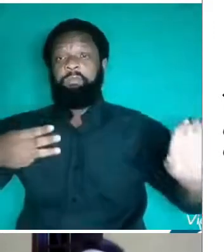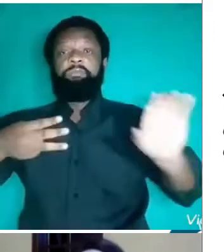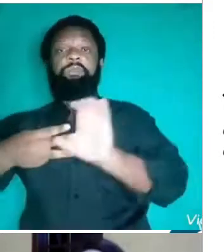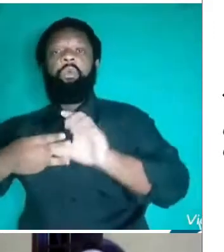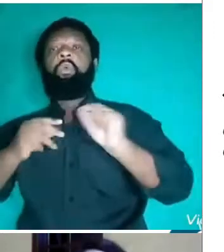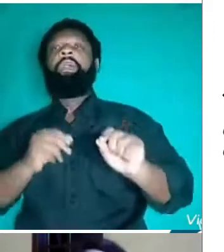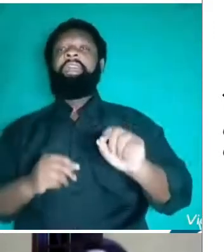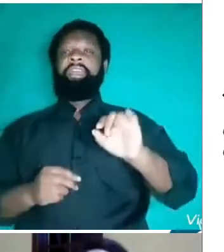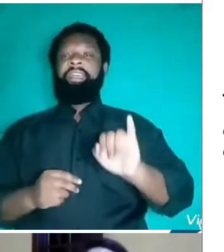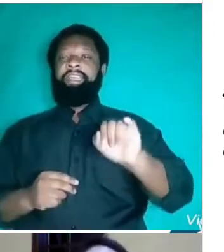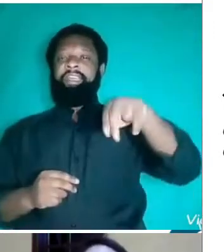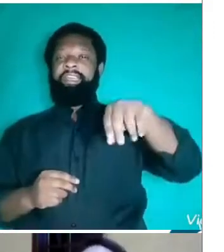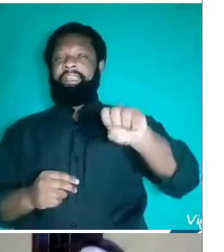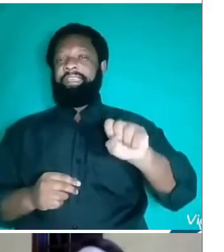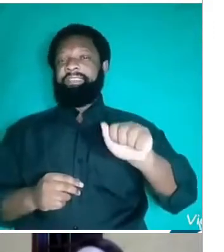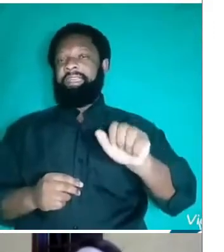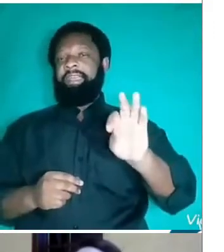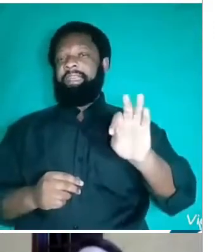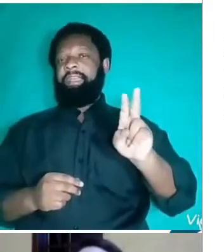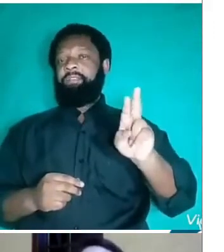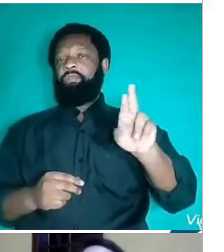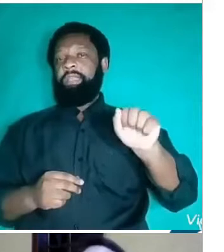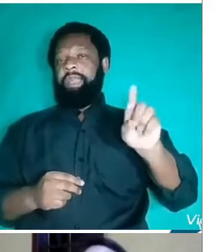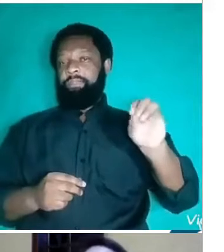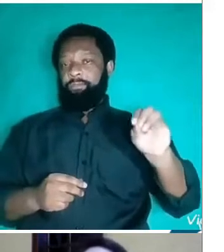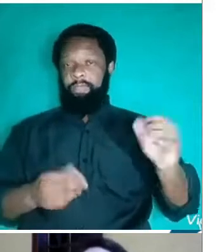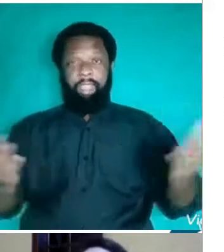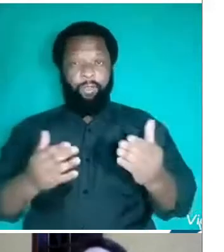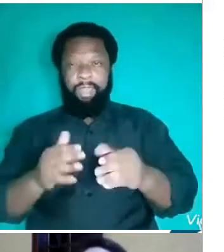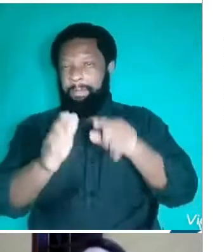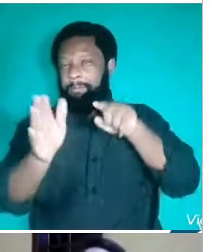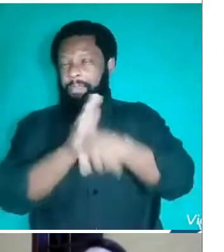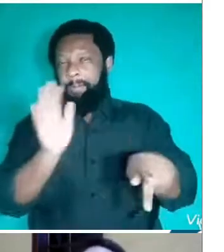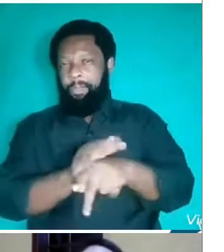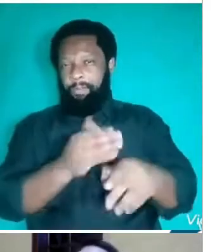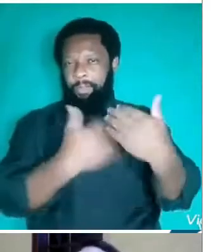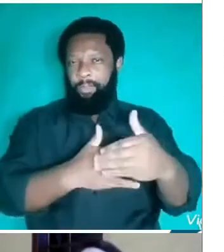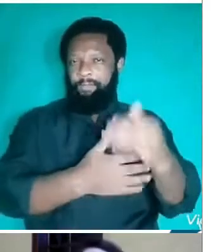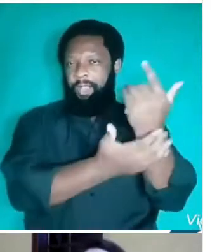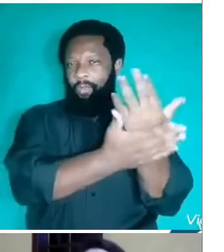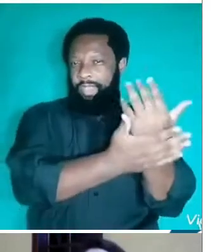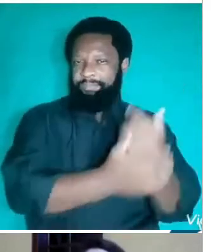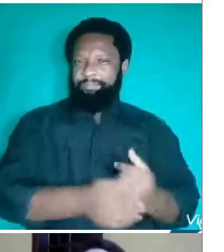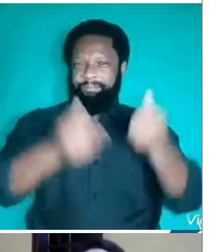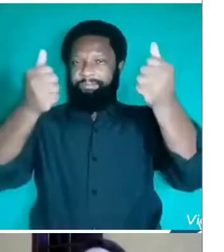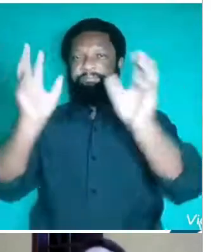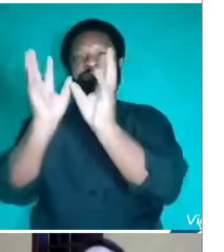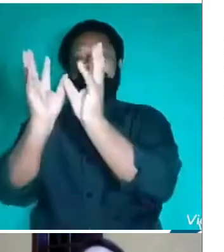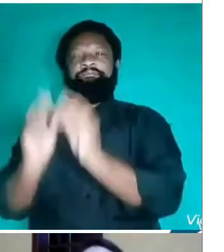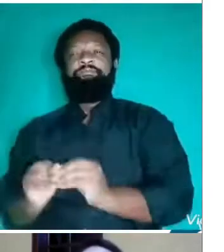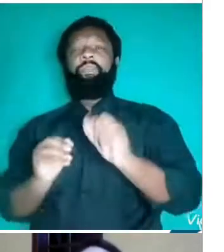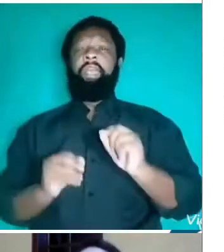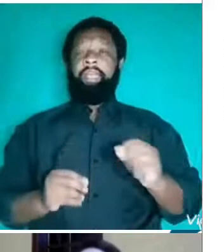carbonos insaturados. Vamos fazer, então, uma questão da UERJ, da primeira fase, que diz o seguinte.